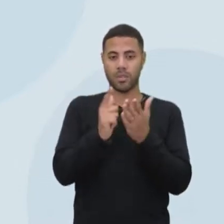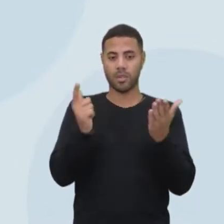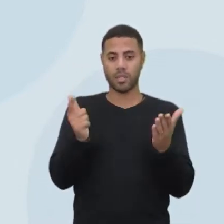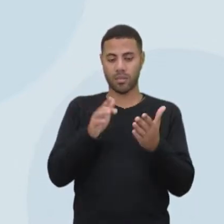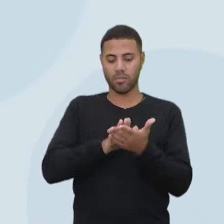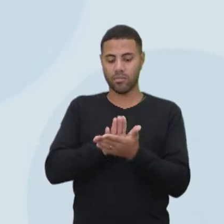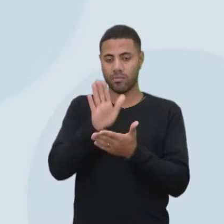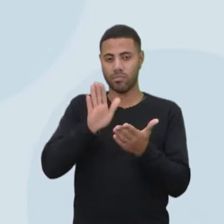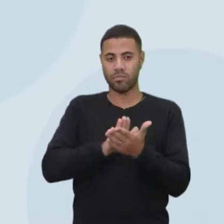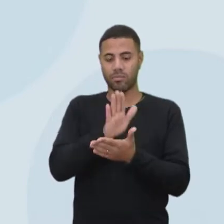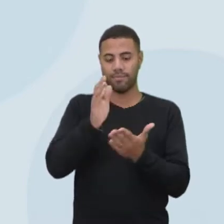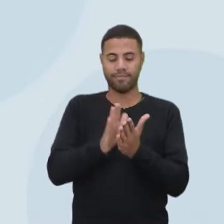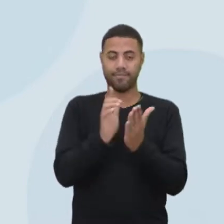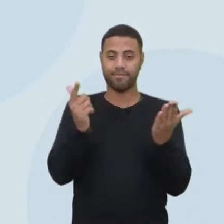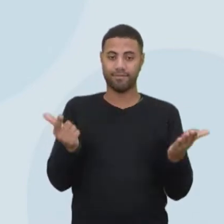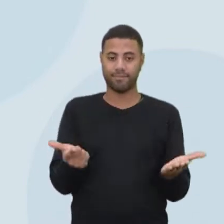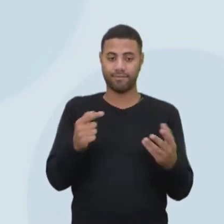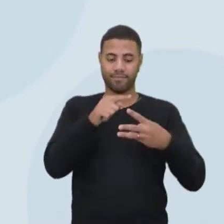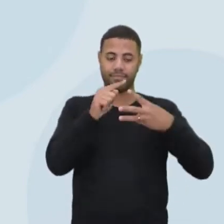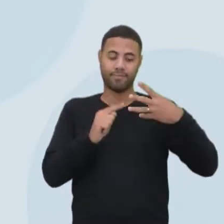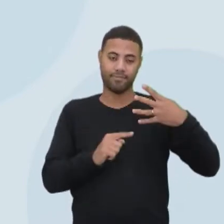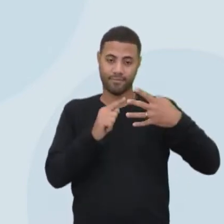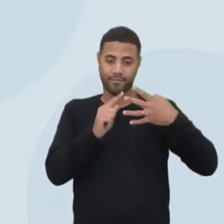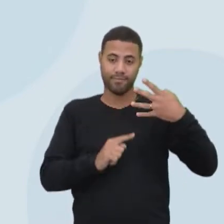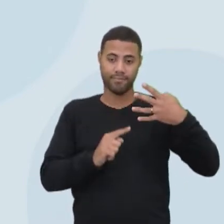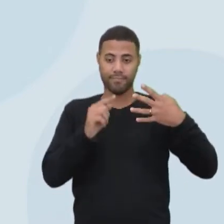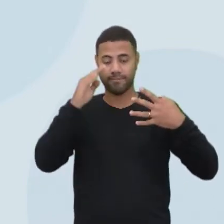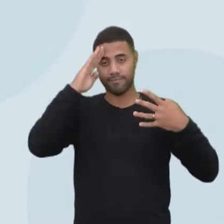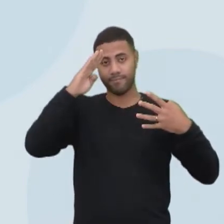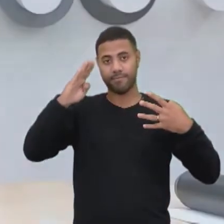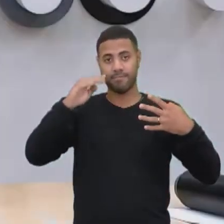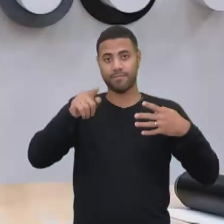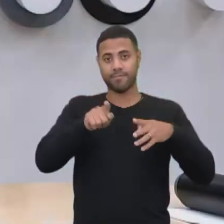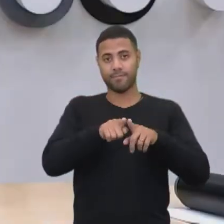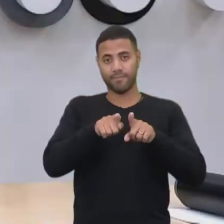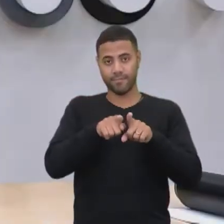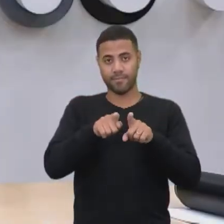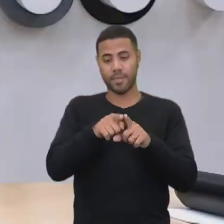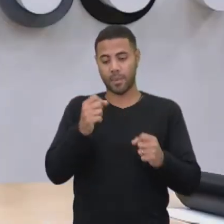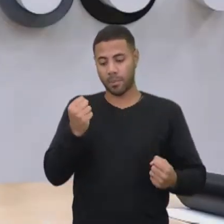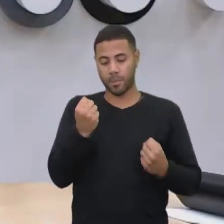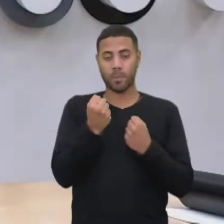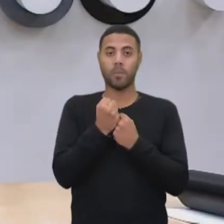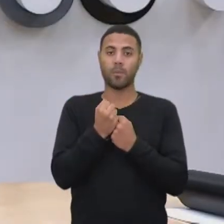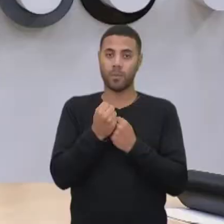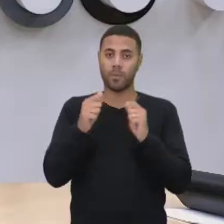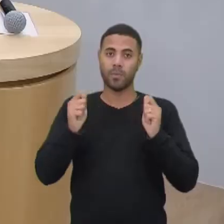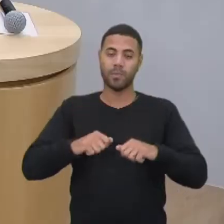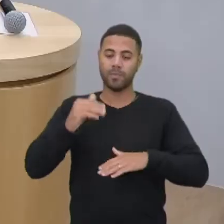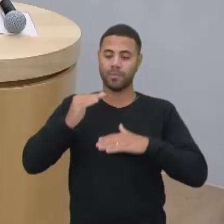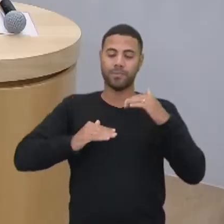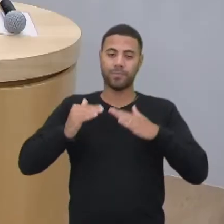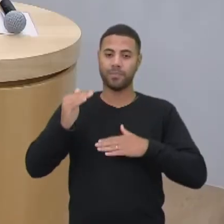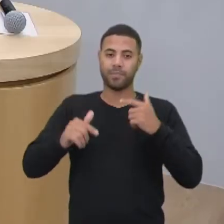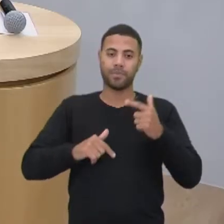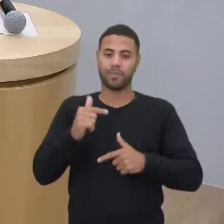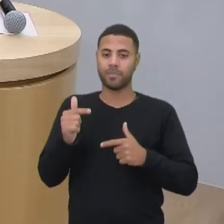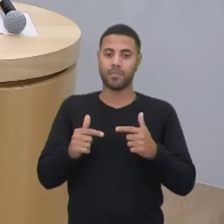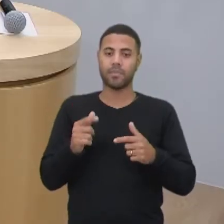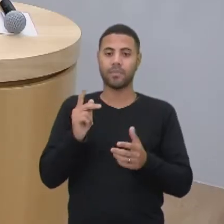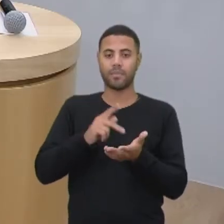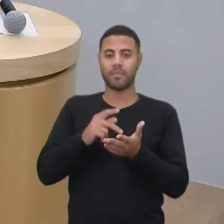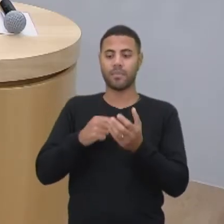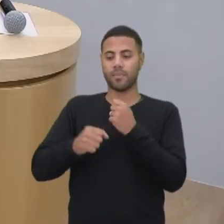gente vai falar sobre esses 4 aí principais suportes que a gente pode trabalhar. E nos últimos 2, 3